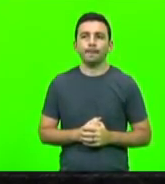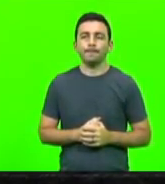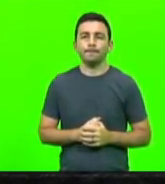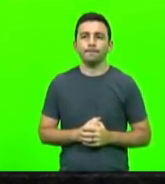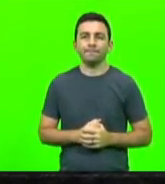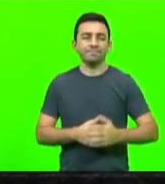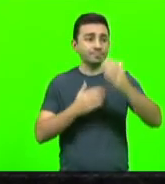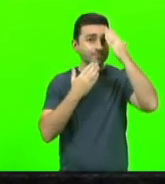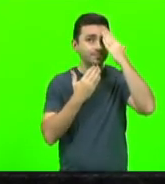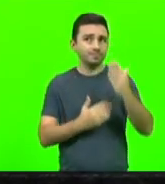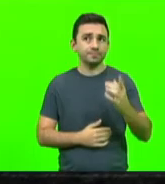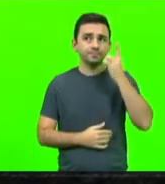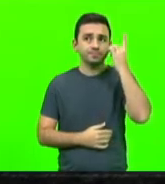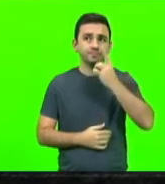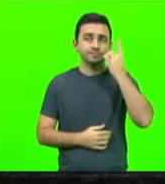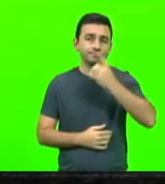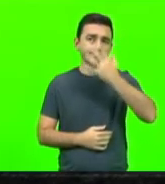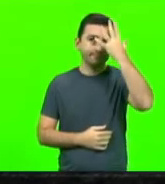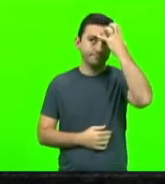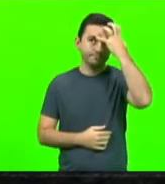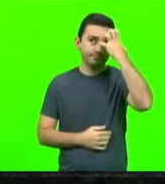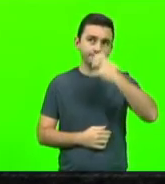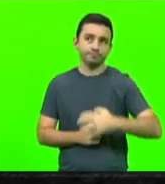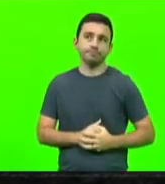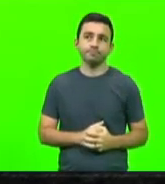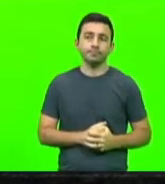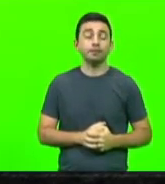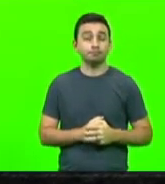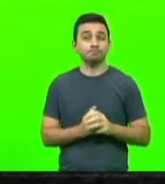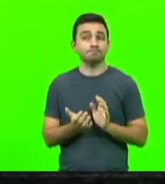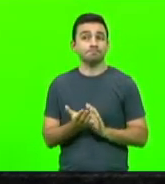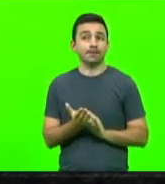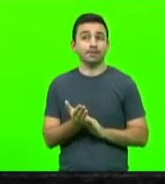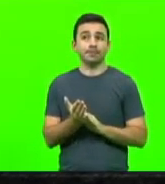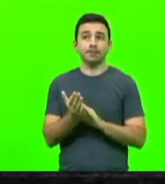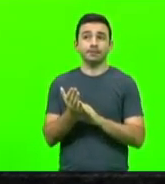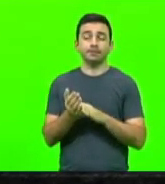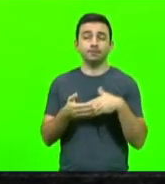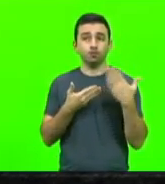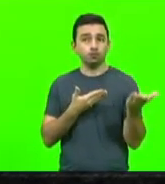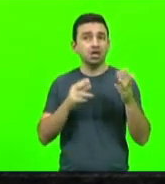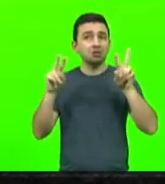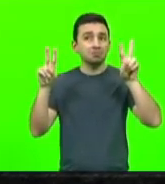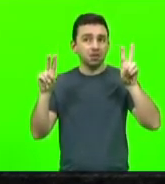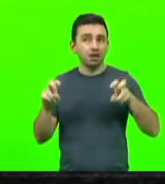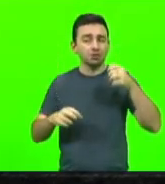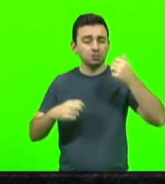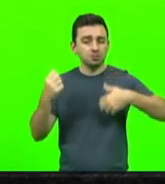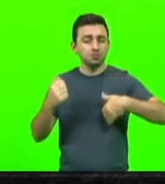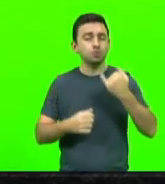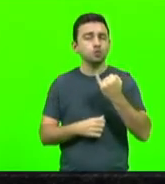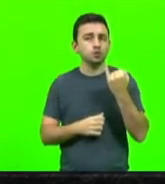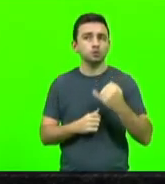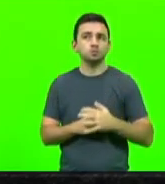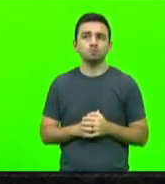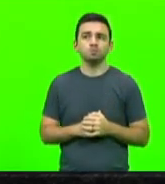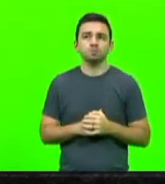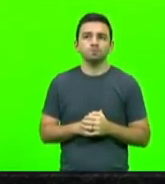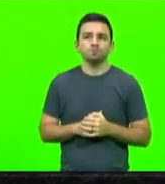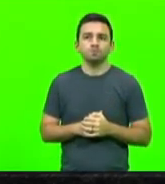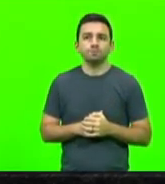Obrigado, deputado Ismael. Parabéns pelo tema abordado, de suma importância. Ainda